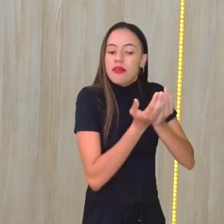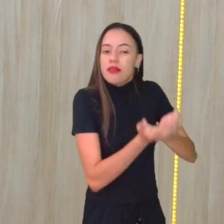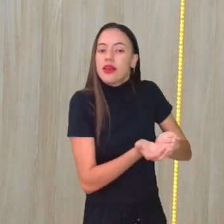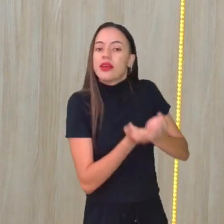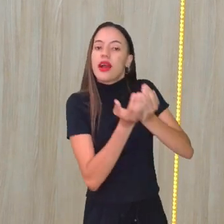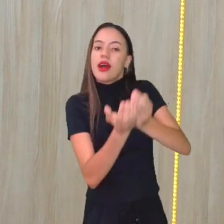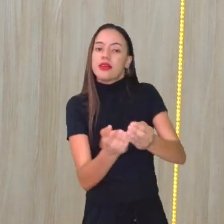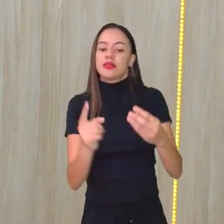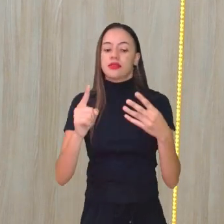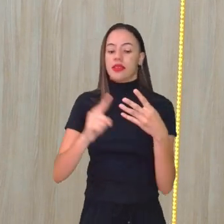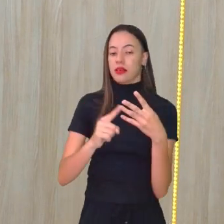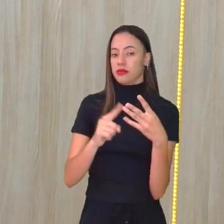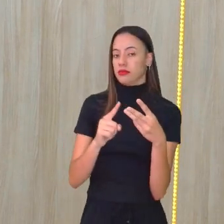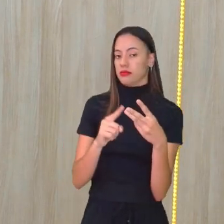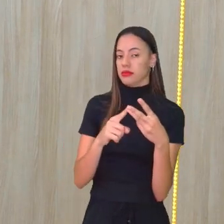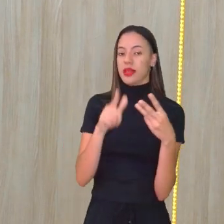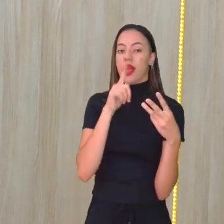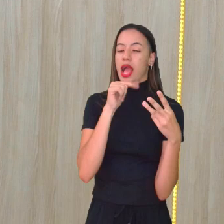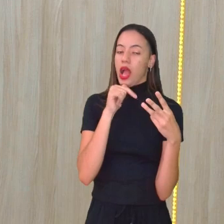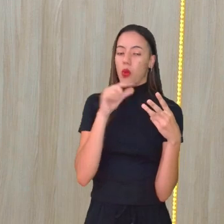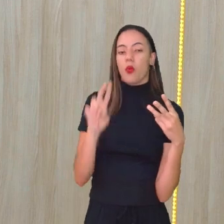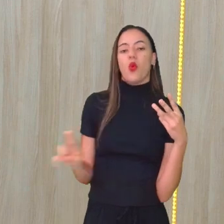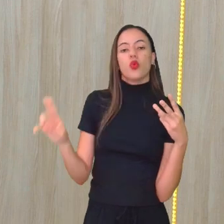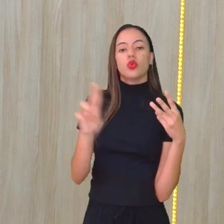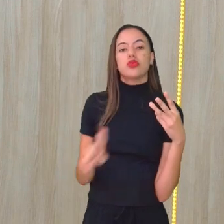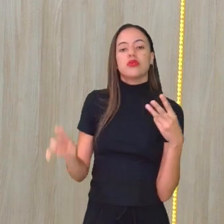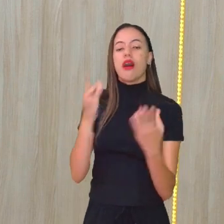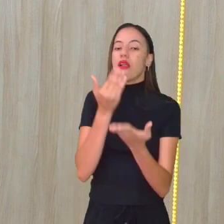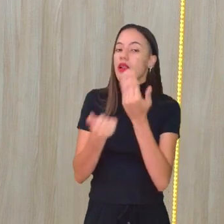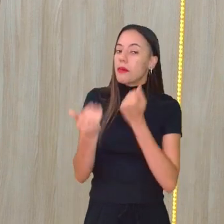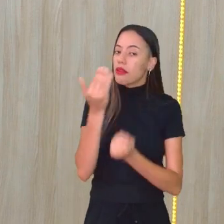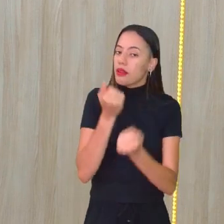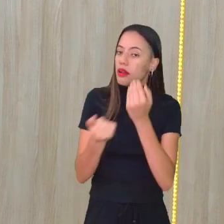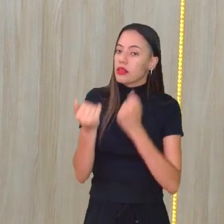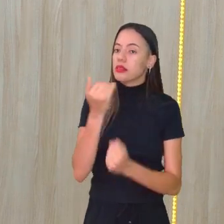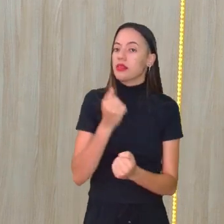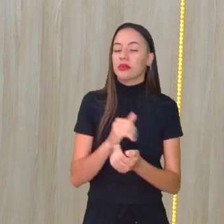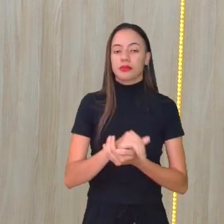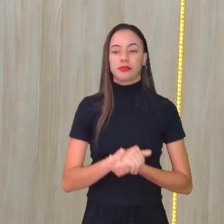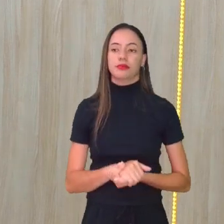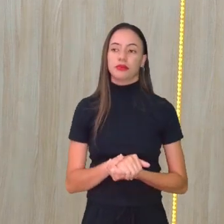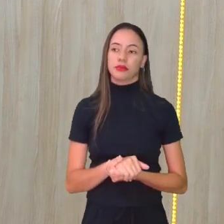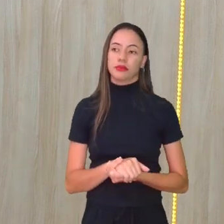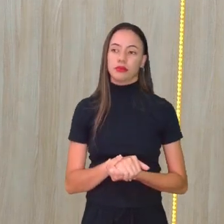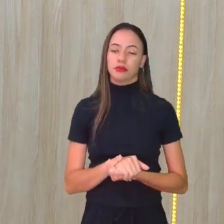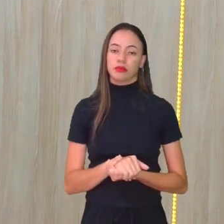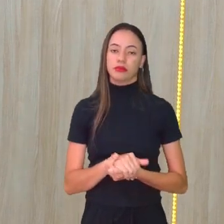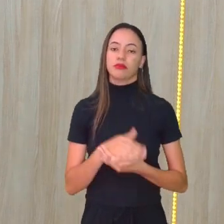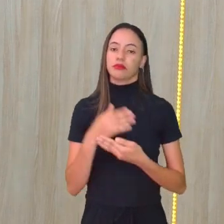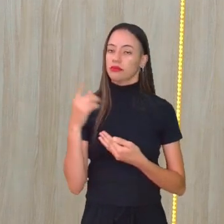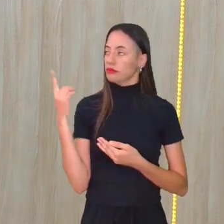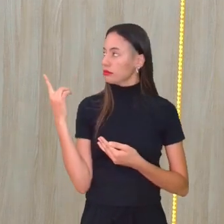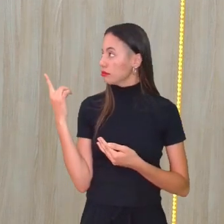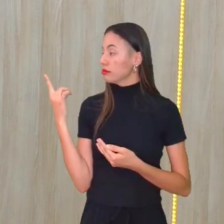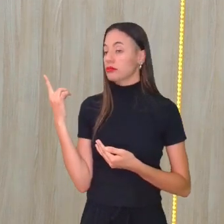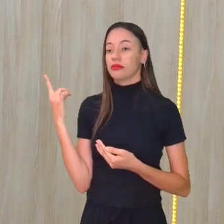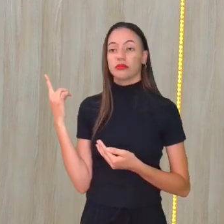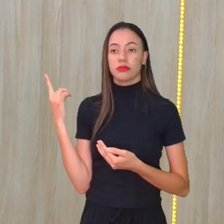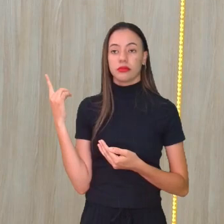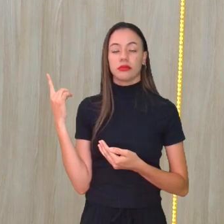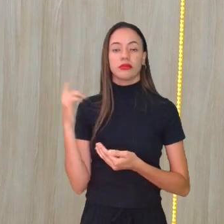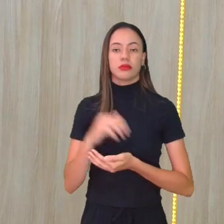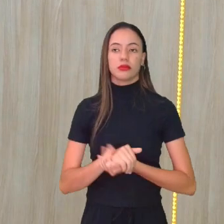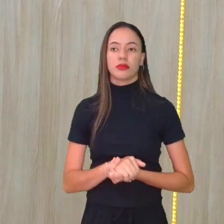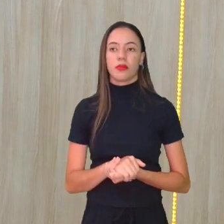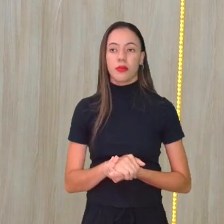a água, né, para utilizar na alimentação. Então, a gente teria isso daí. Aí vejam,